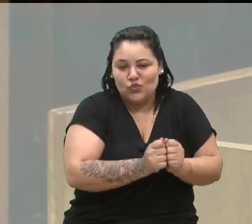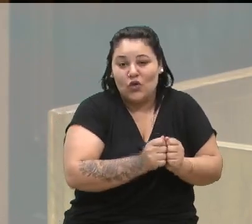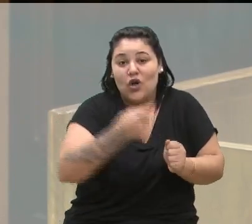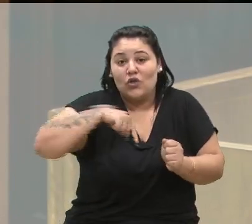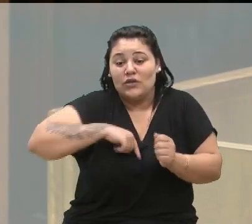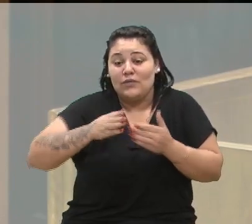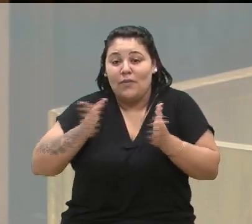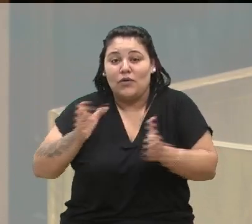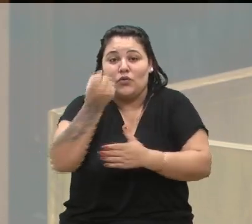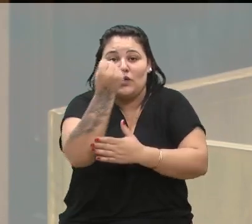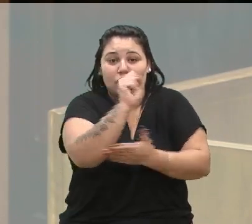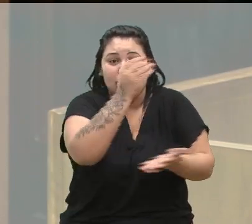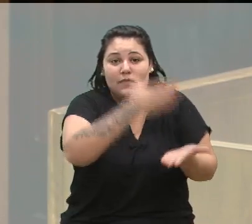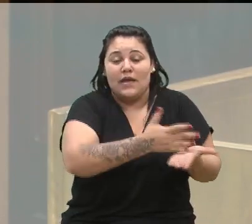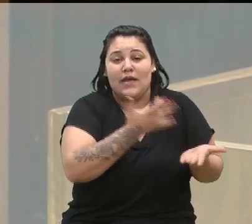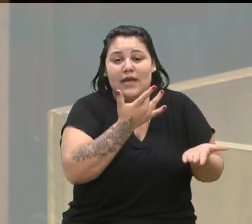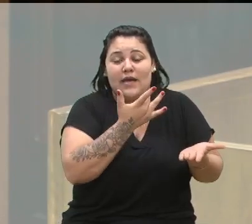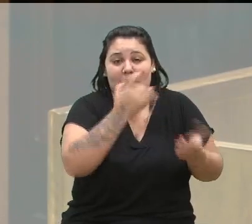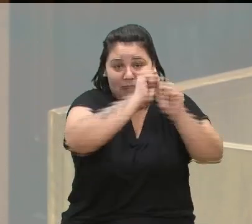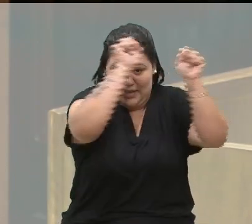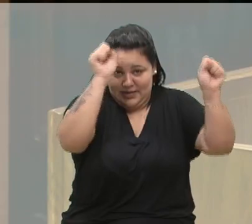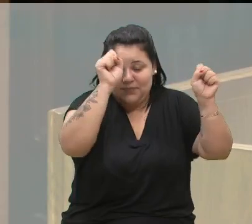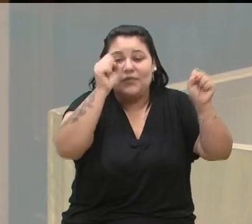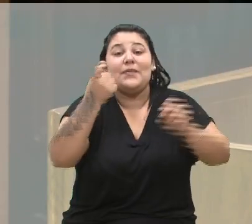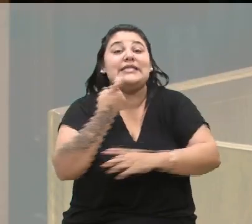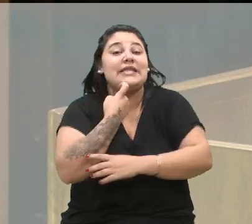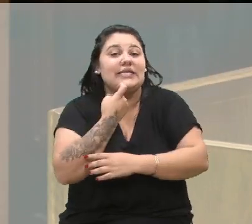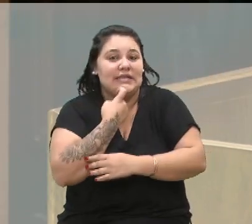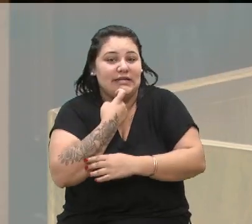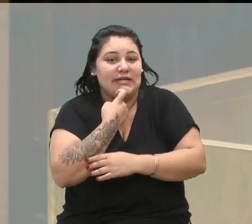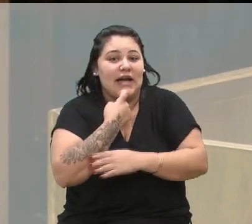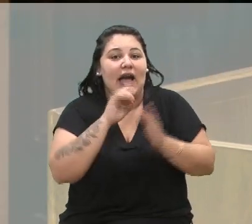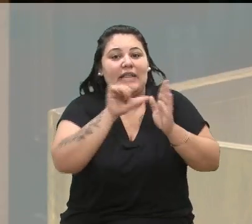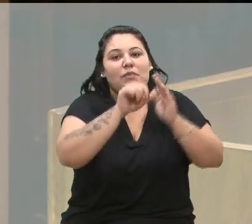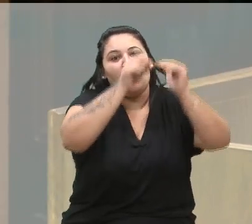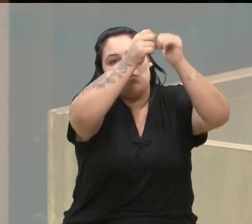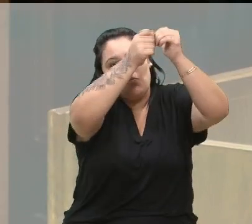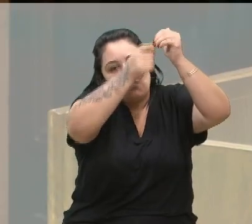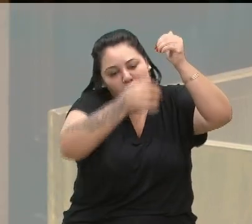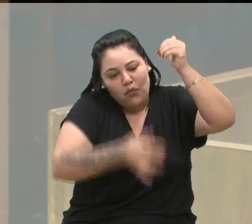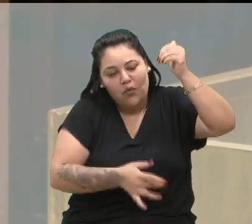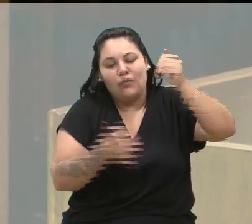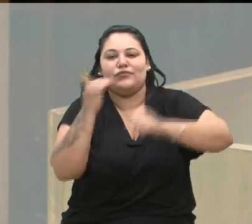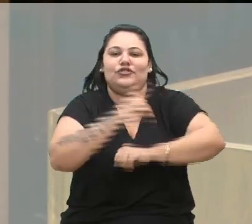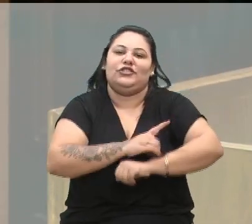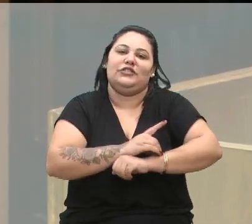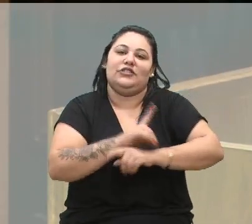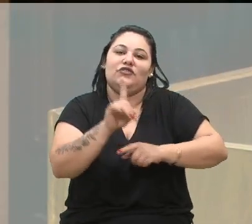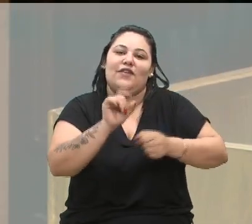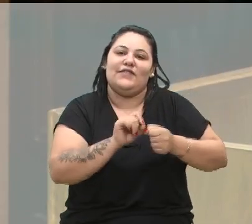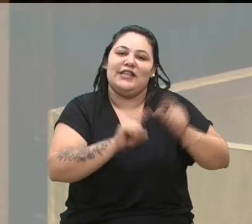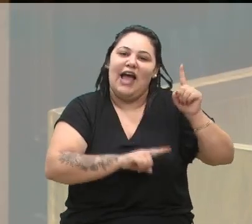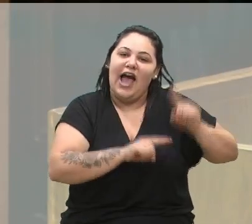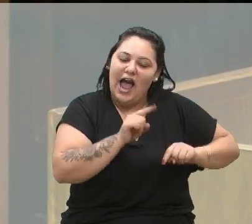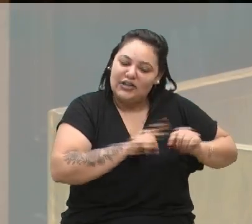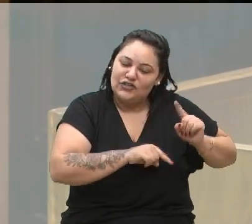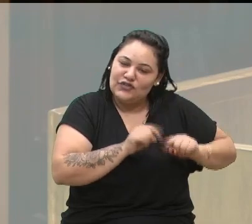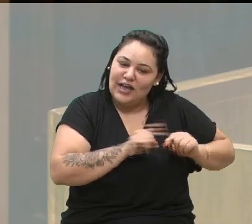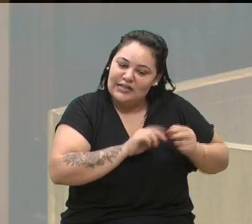às 8h30 da manhã, uma sexta-feira, e ao longo, né, desse dia inteiro, nós vamos fazer atividades